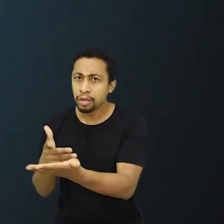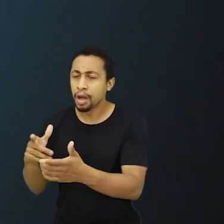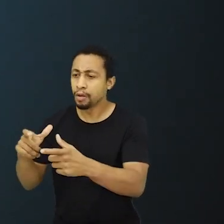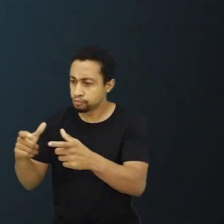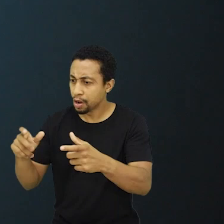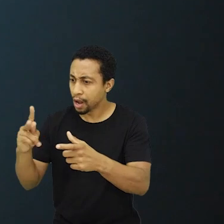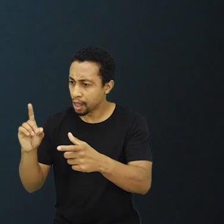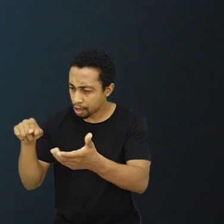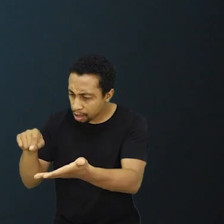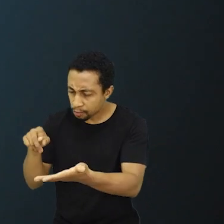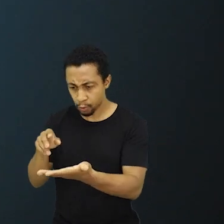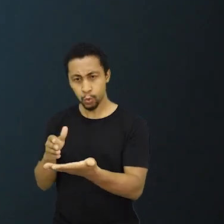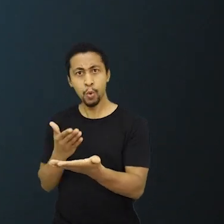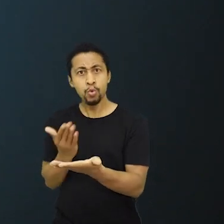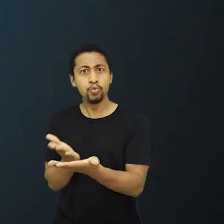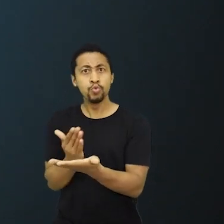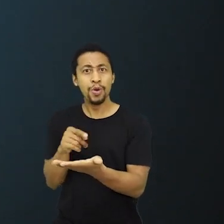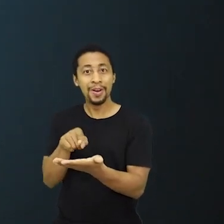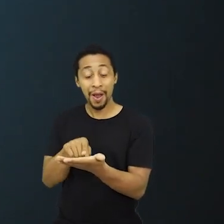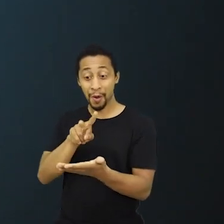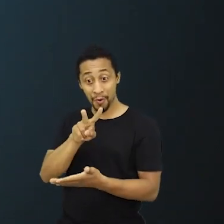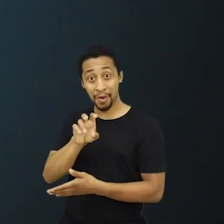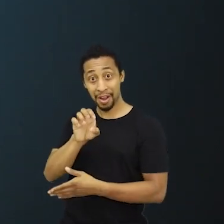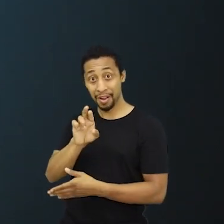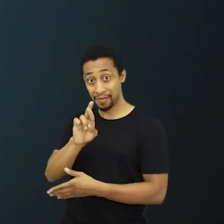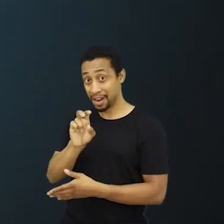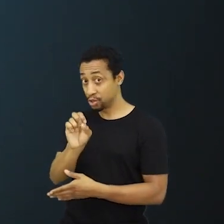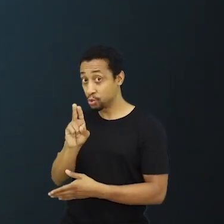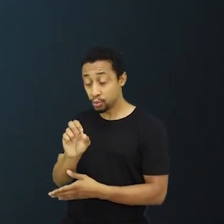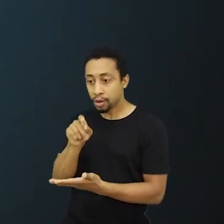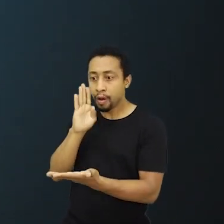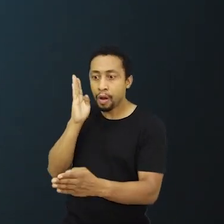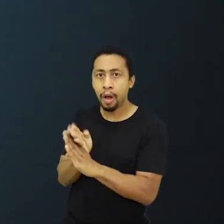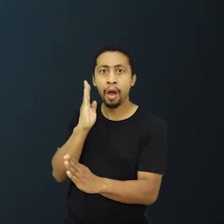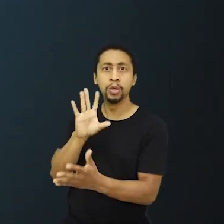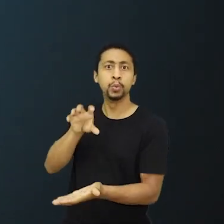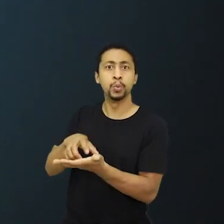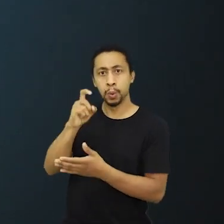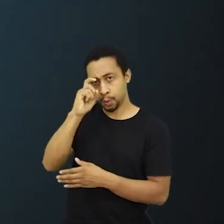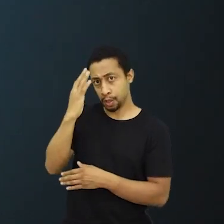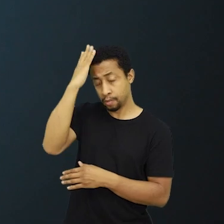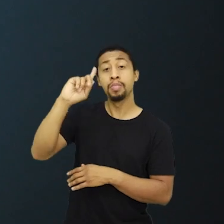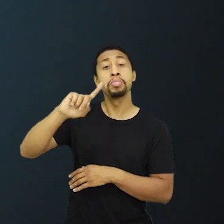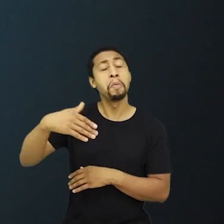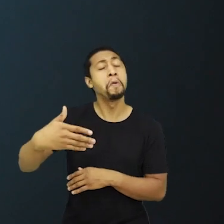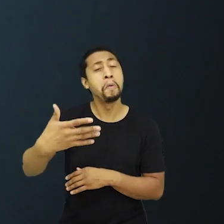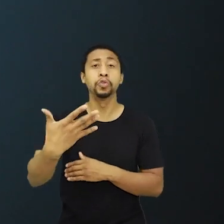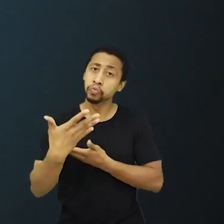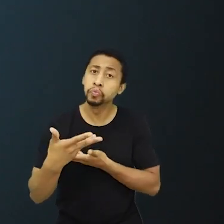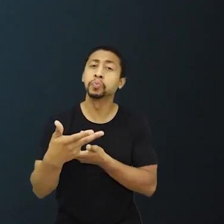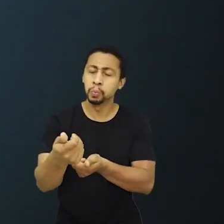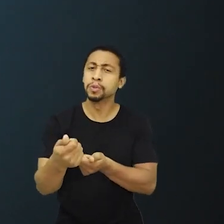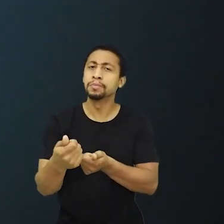e assim eu fiquei sabendo da existência do Instituto. Aí lá para 2015 ele me chamou para uma reunião e perguntou se eu gostaria de fazer parte